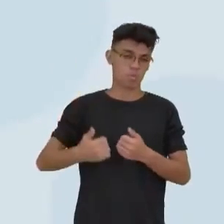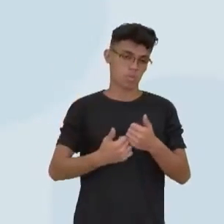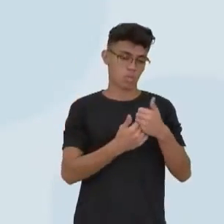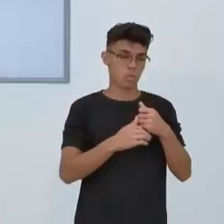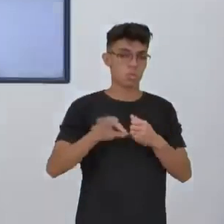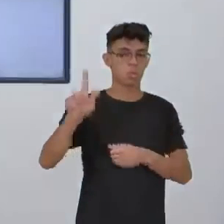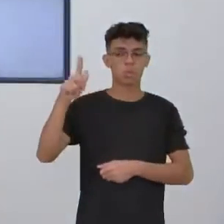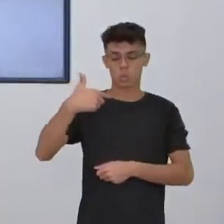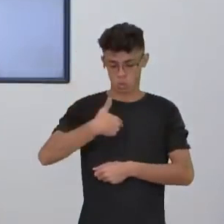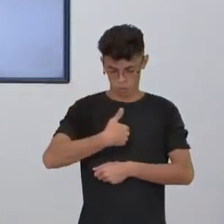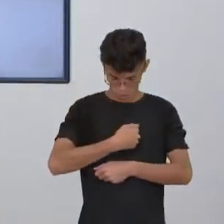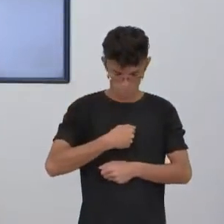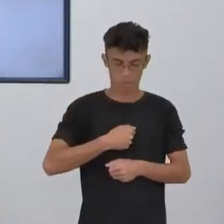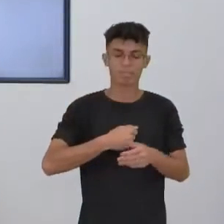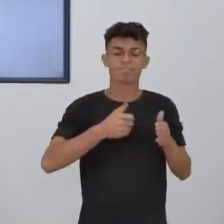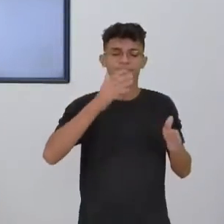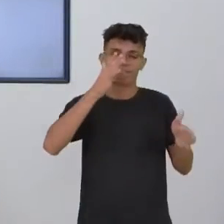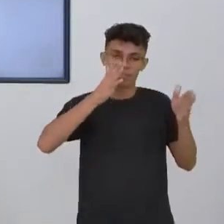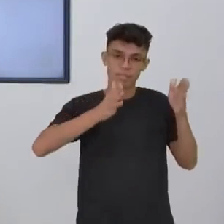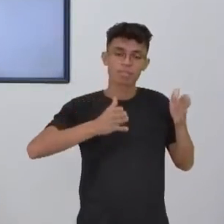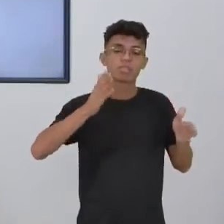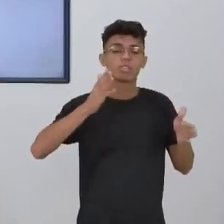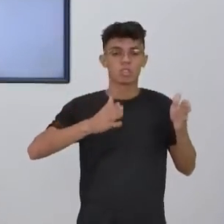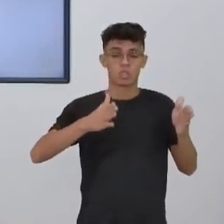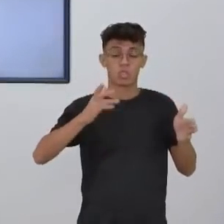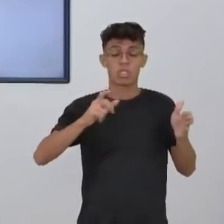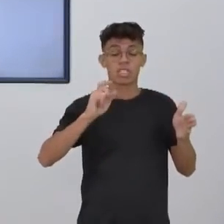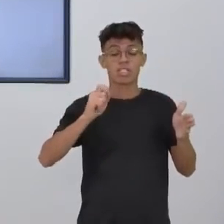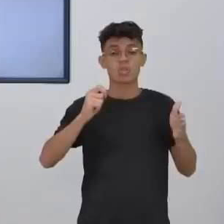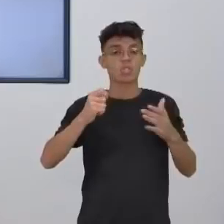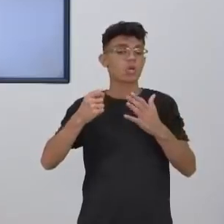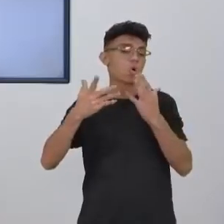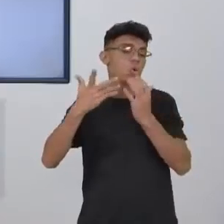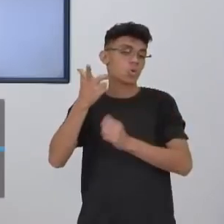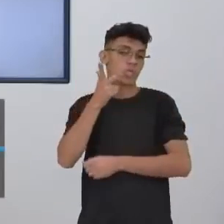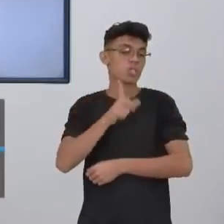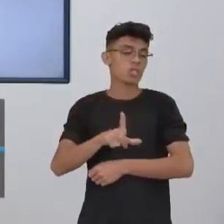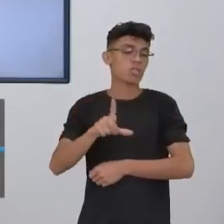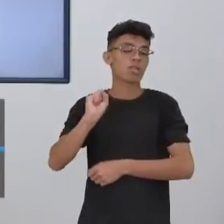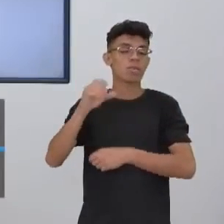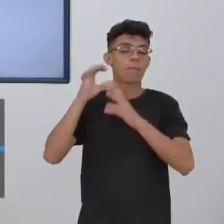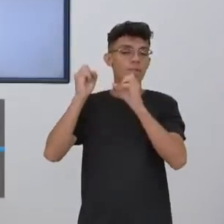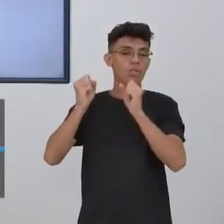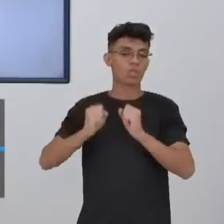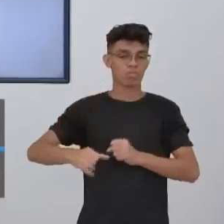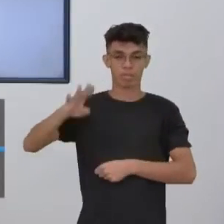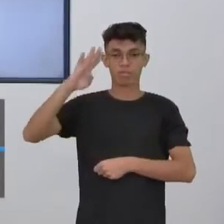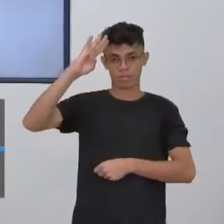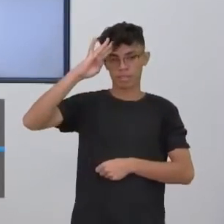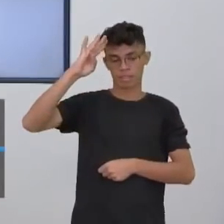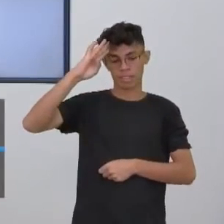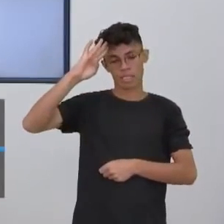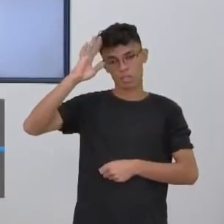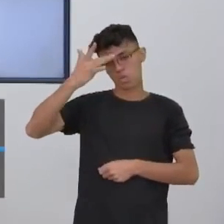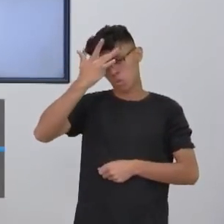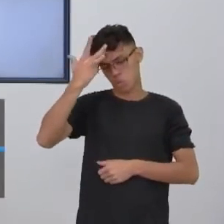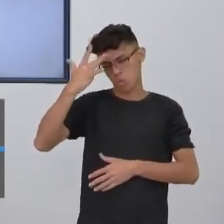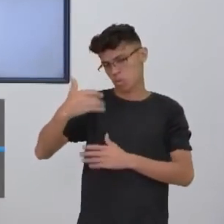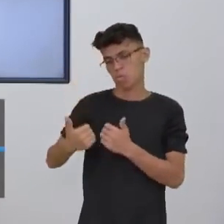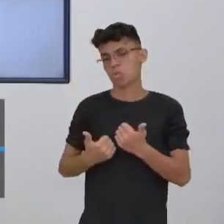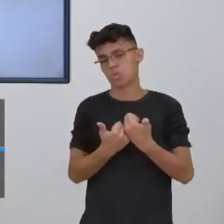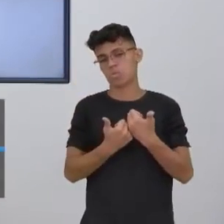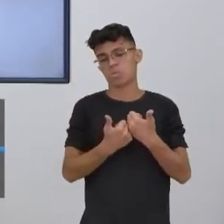momento, né? Nesse momento aí de chegada ao poder, militares, alguns, né, membros das oligarquias